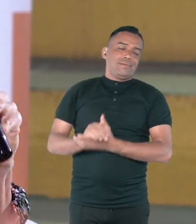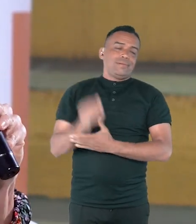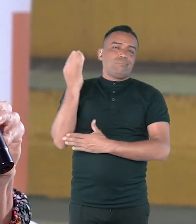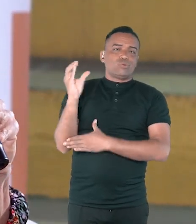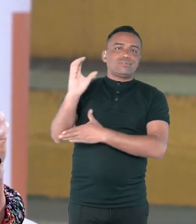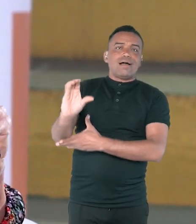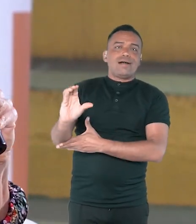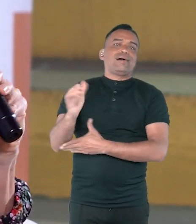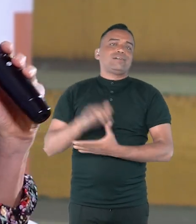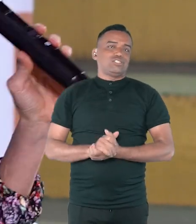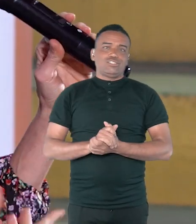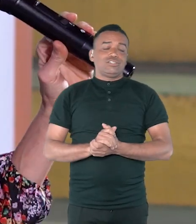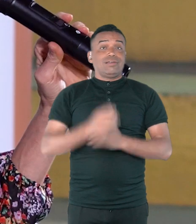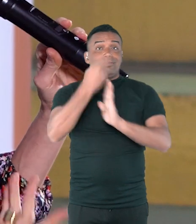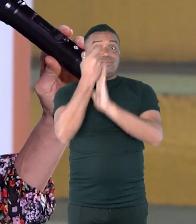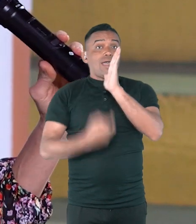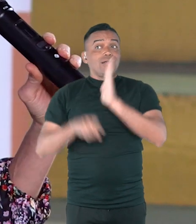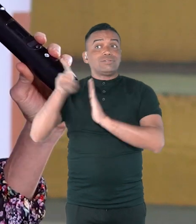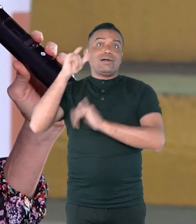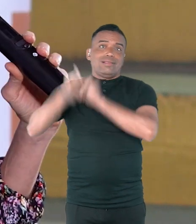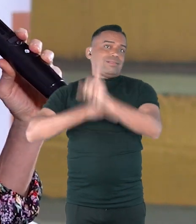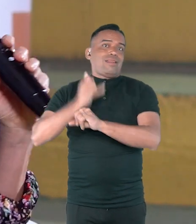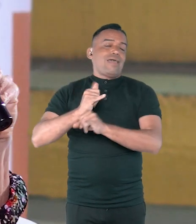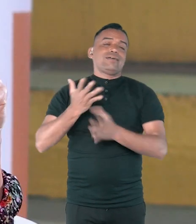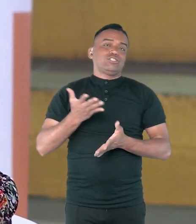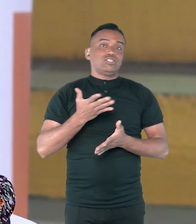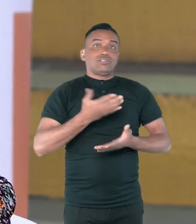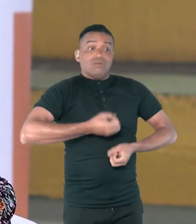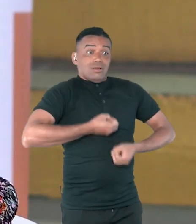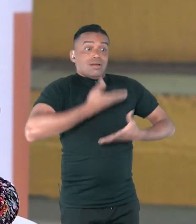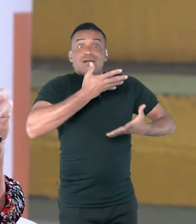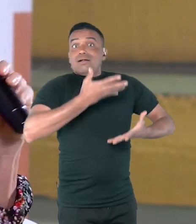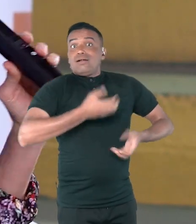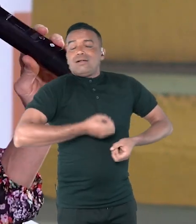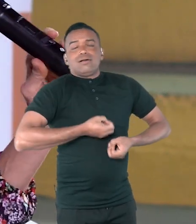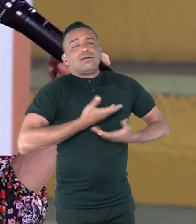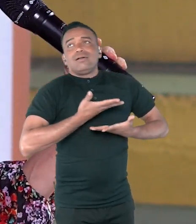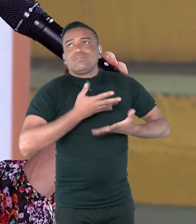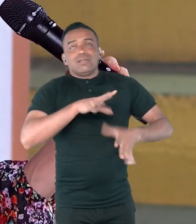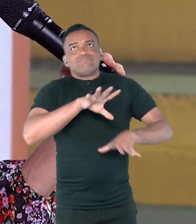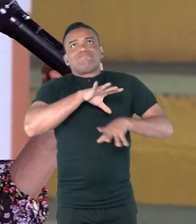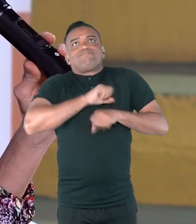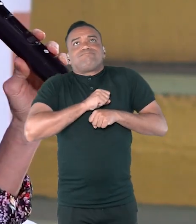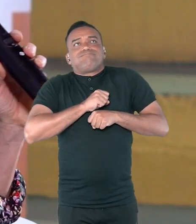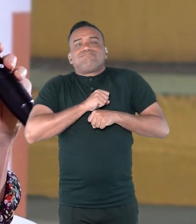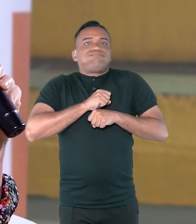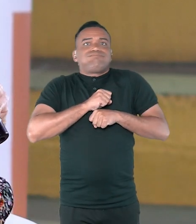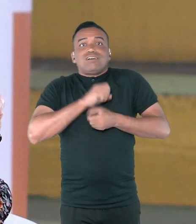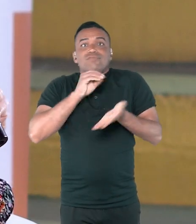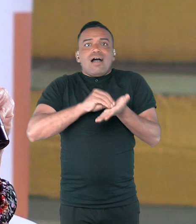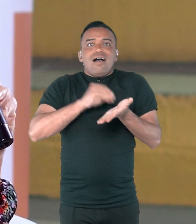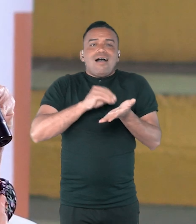que um post, que um texto legal de alguém na internet, porque ele tem a abstração, que a gente está com muita